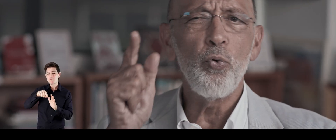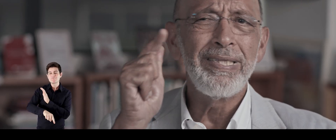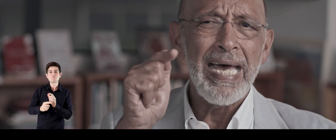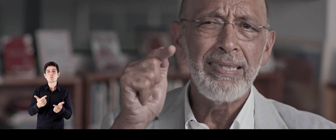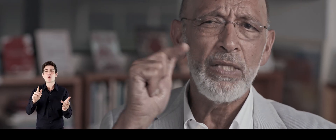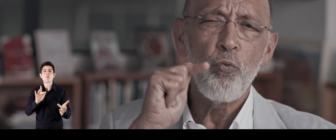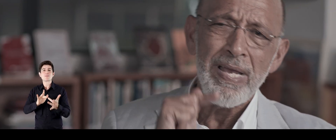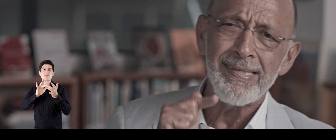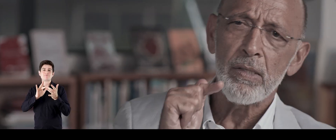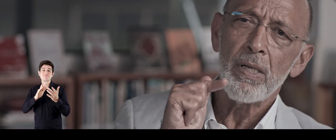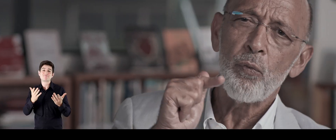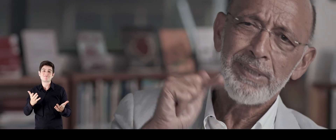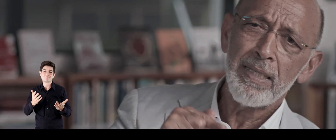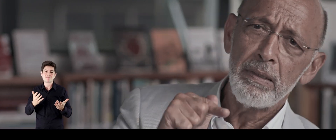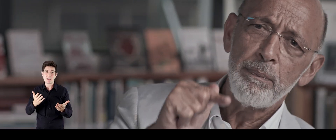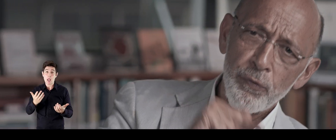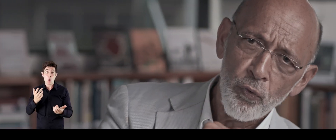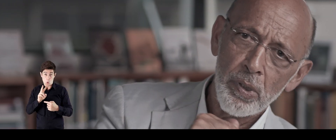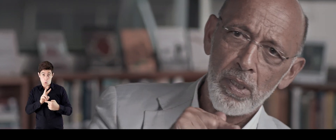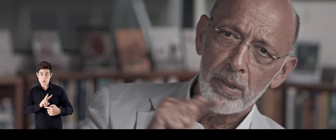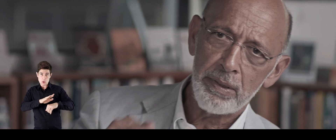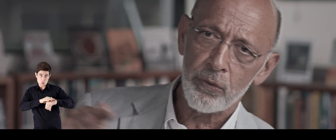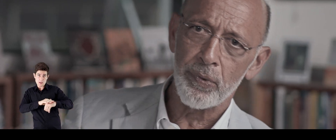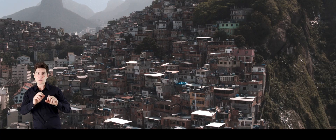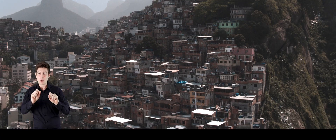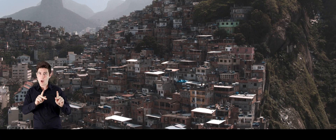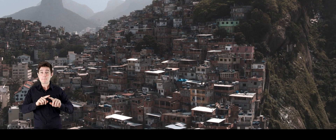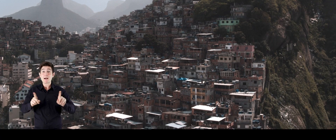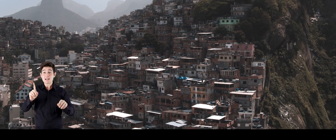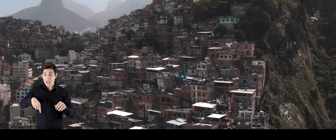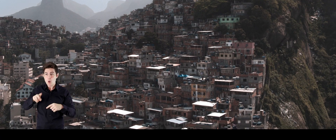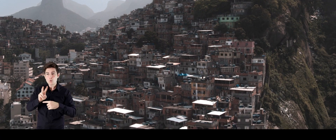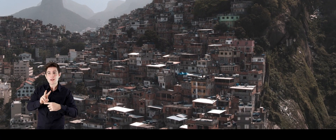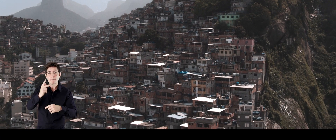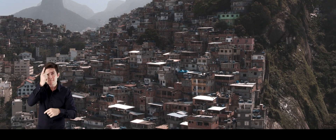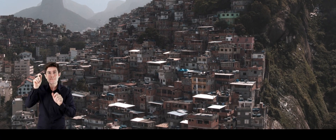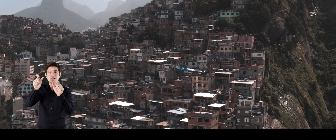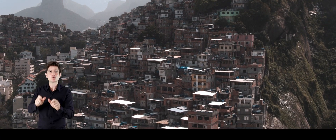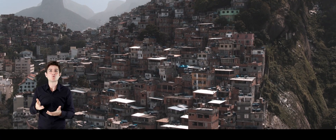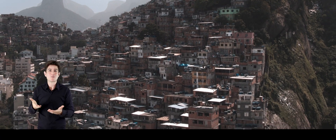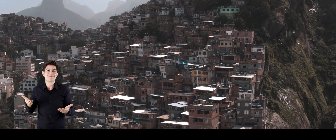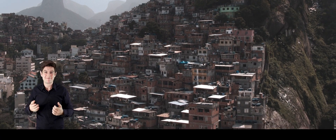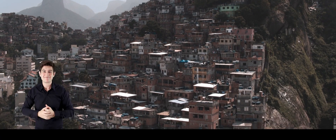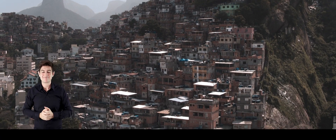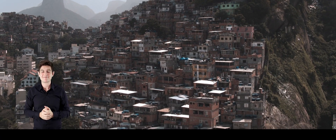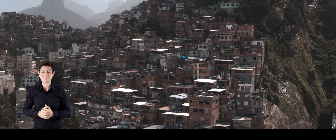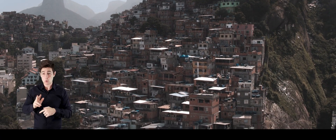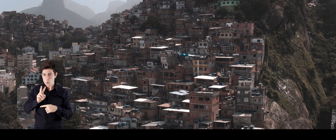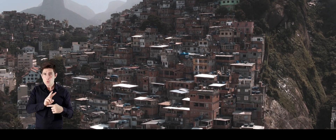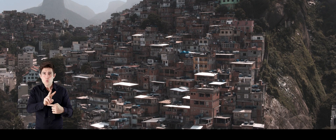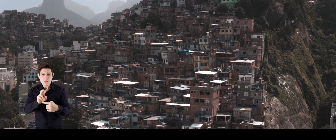não é o cuidar da doença, é cuidar da pessoa que tem a doença. O cuidado, ele tem todo